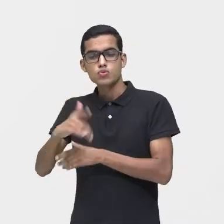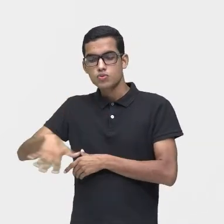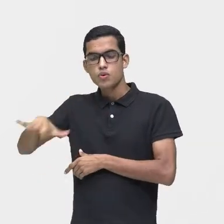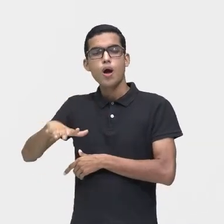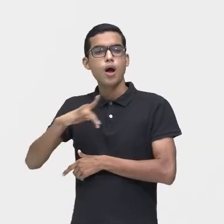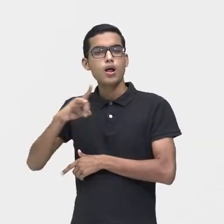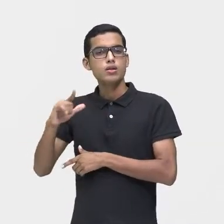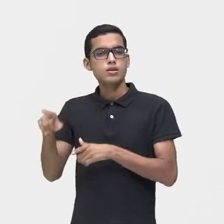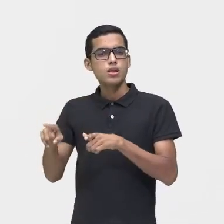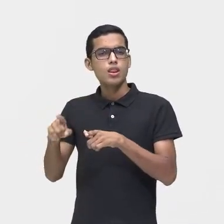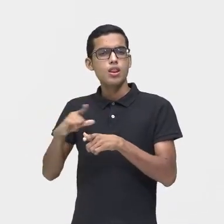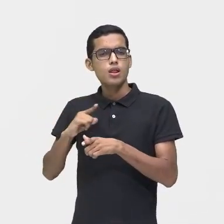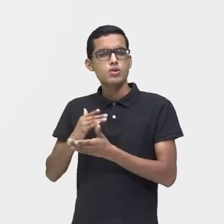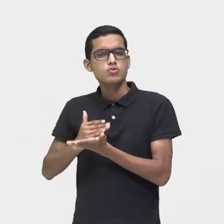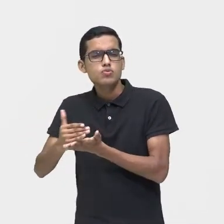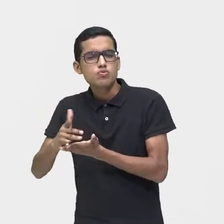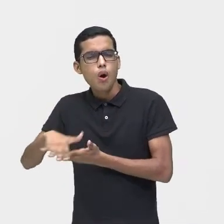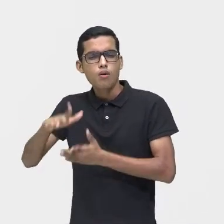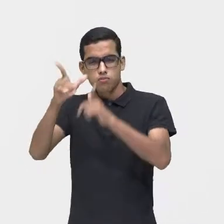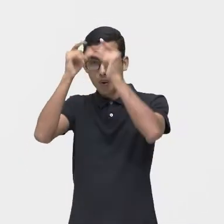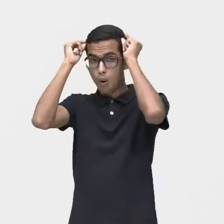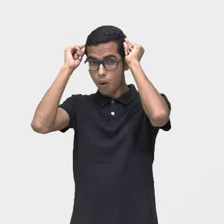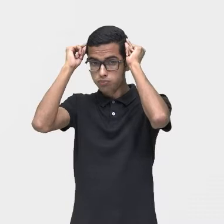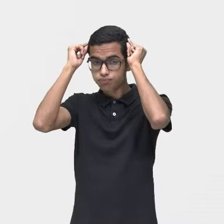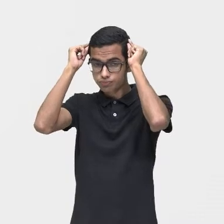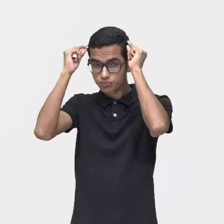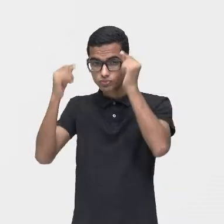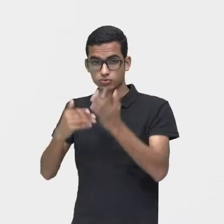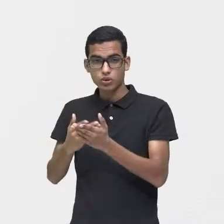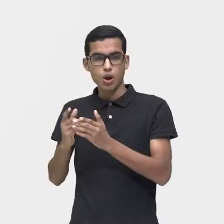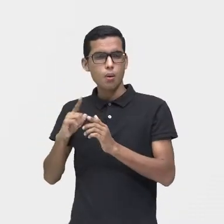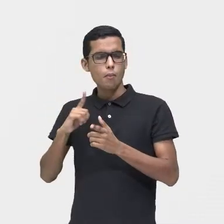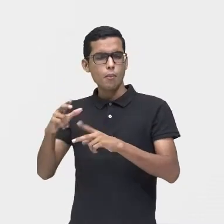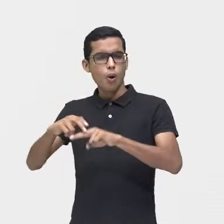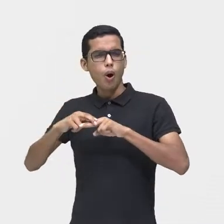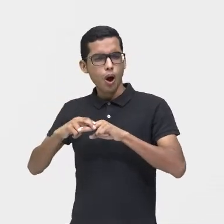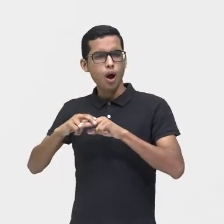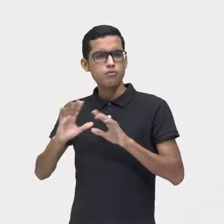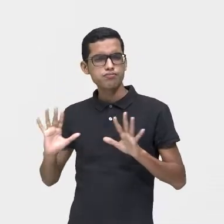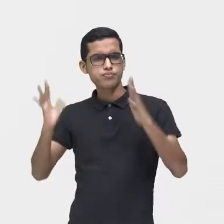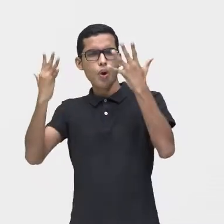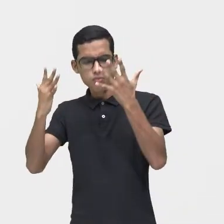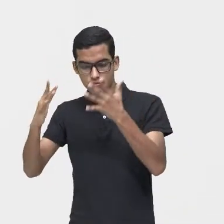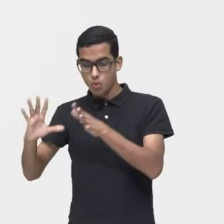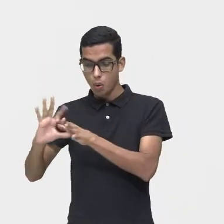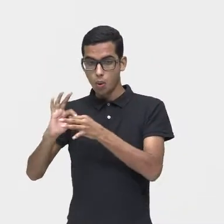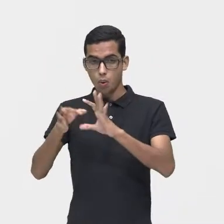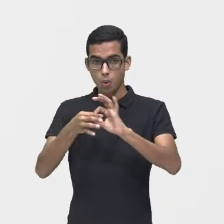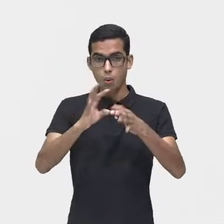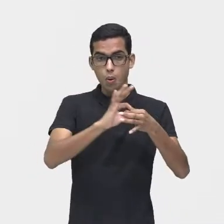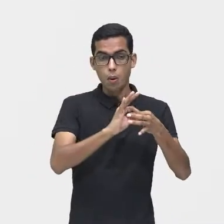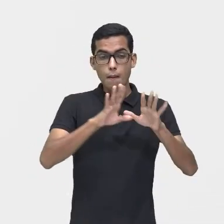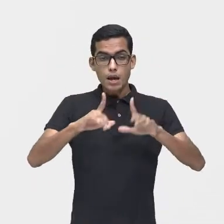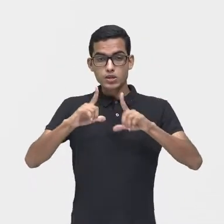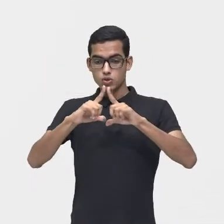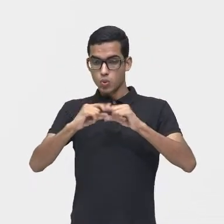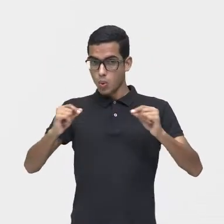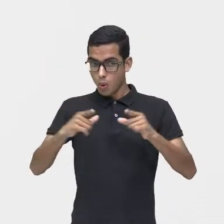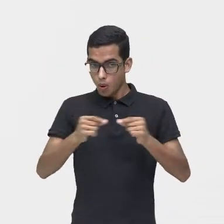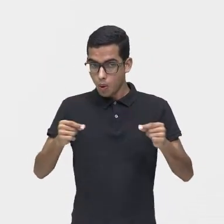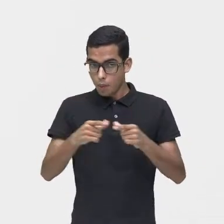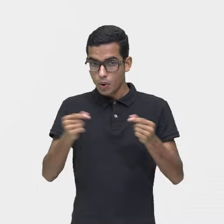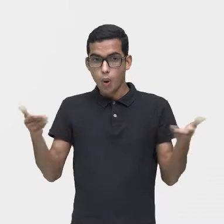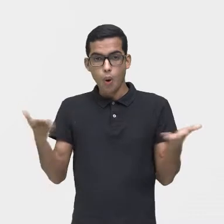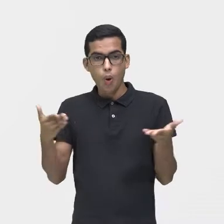Jogos Olímpicos. O Japão preservou o caráter religioso das danças. Até hoje, elas são feitas nas cerimônias dos